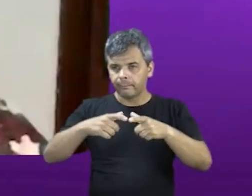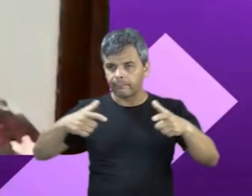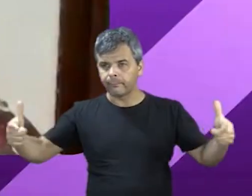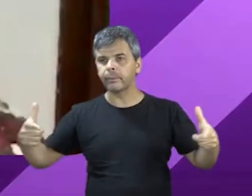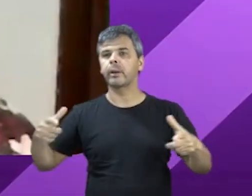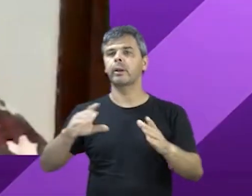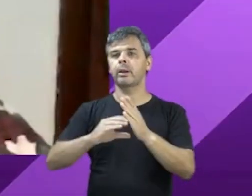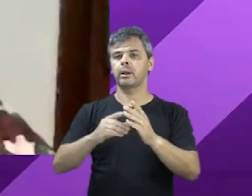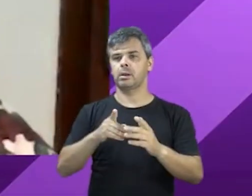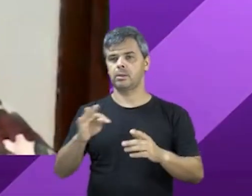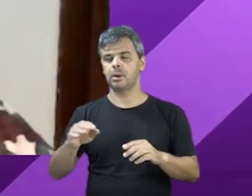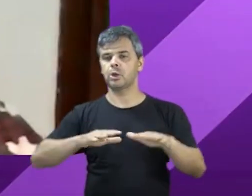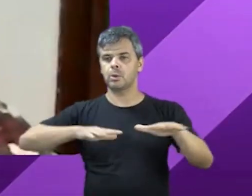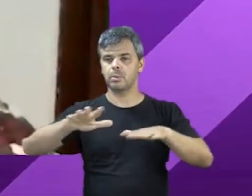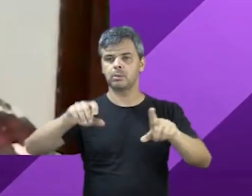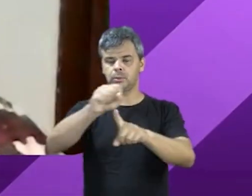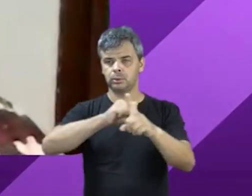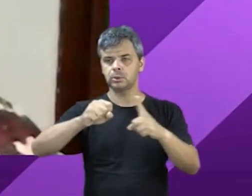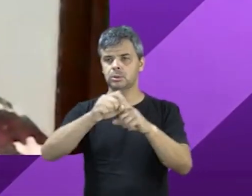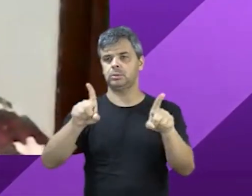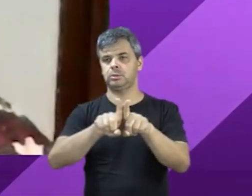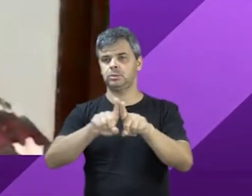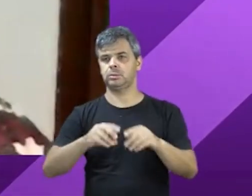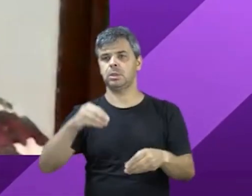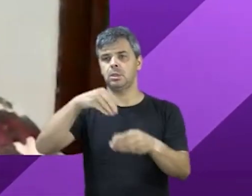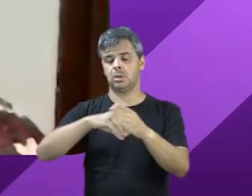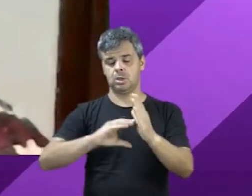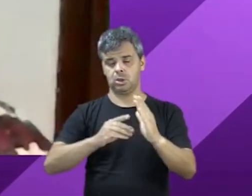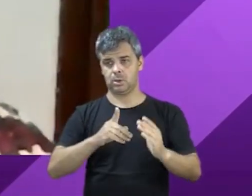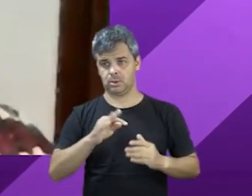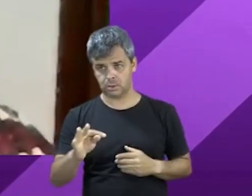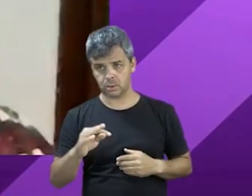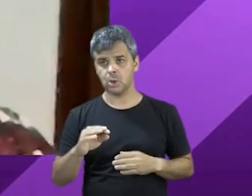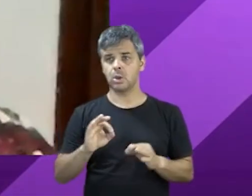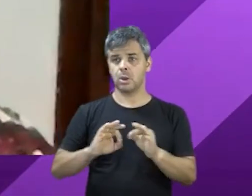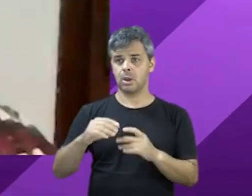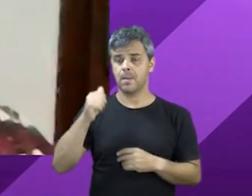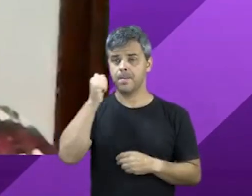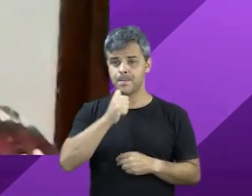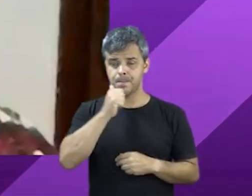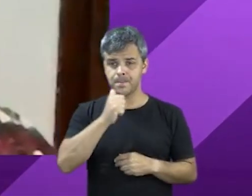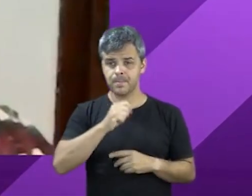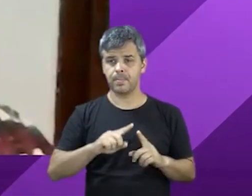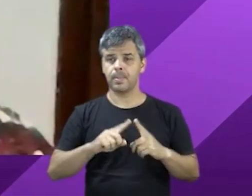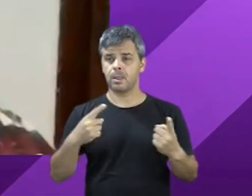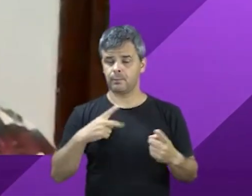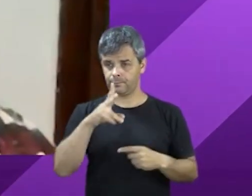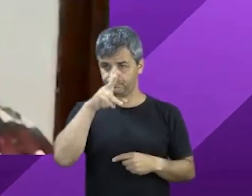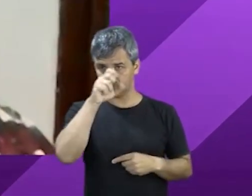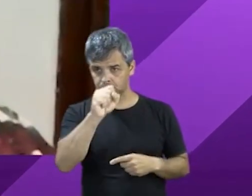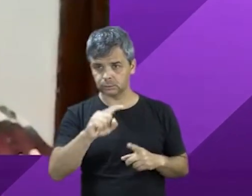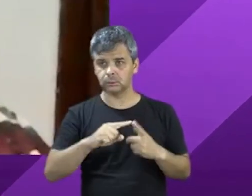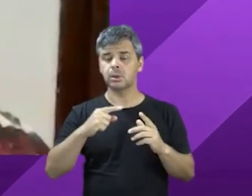instância do PT e dos movimentos sociais. Dentro do partido, as organizações de mulheres